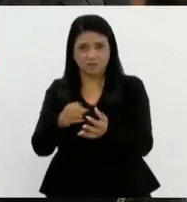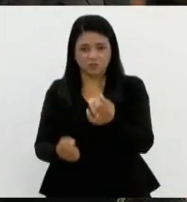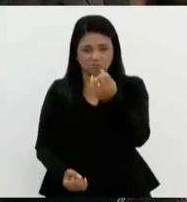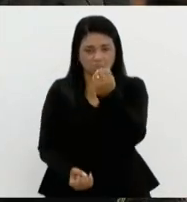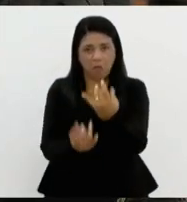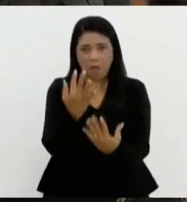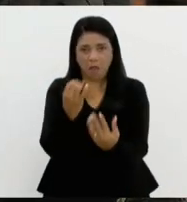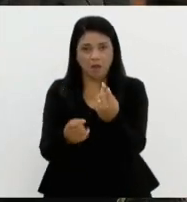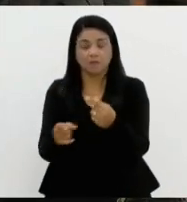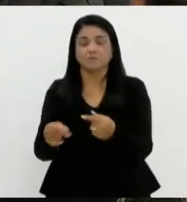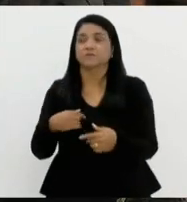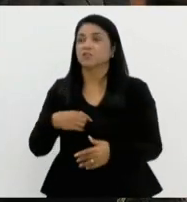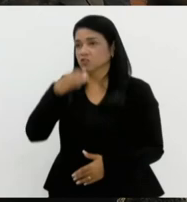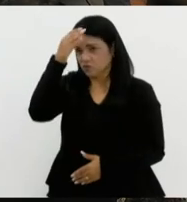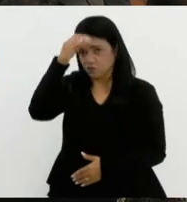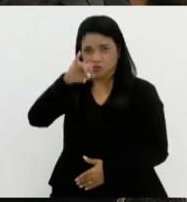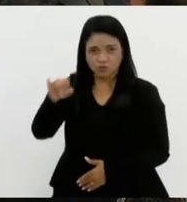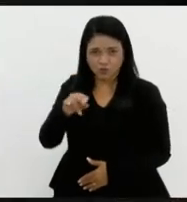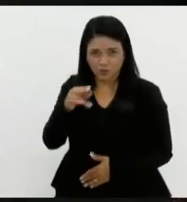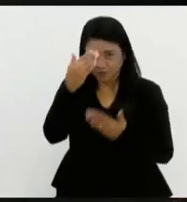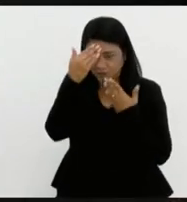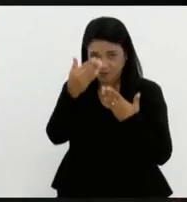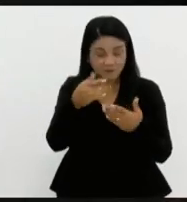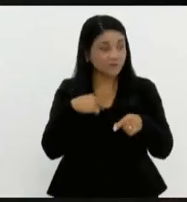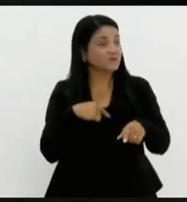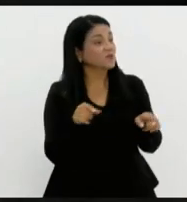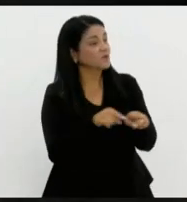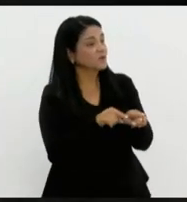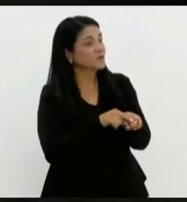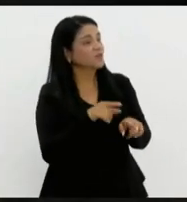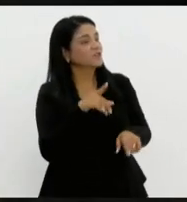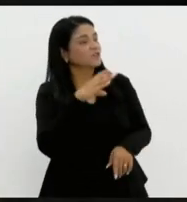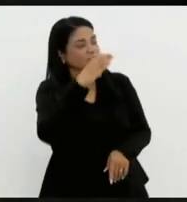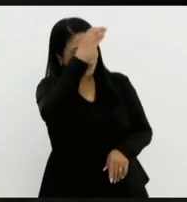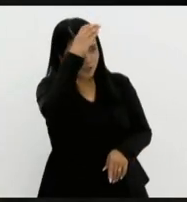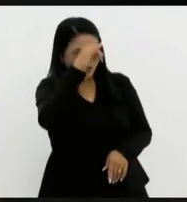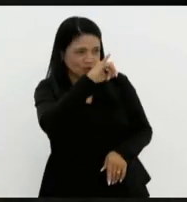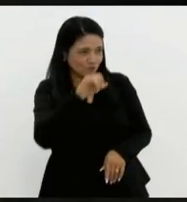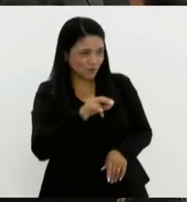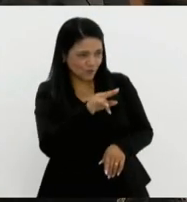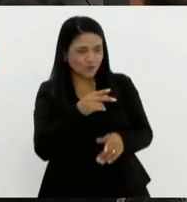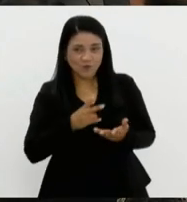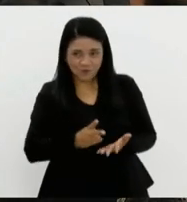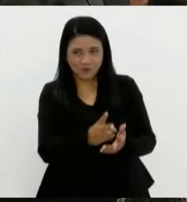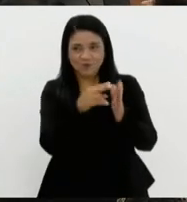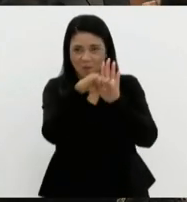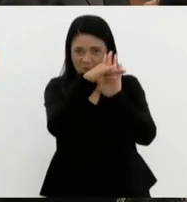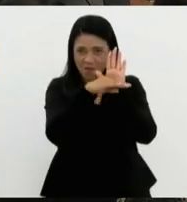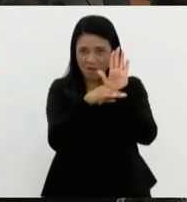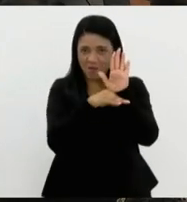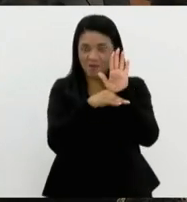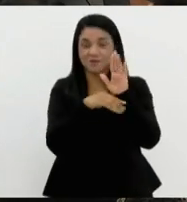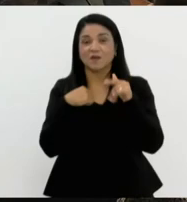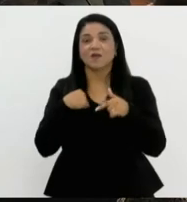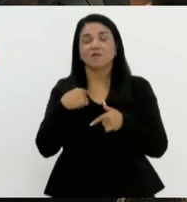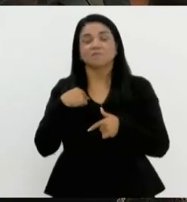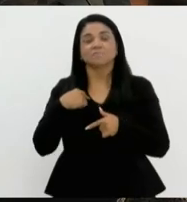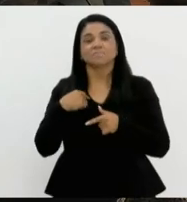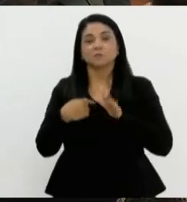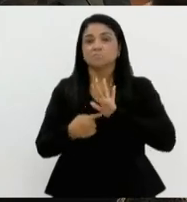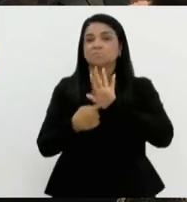Me permita, Tia Ju. Brevemente, deputado, para que eu consiga continuar a pauta. Presidente, quero externar aqui minha